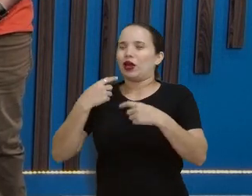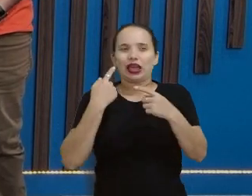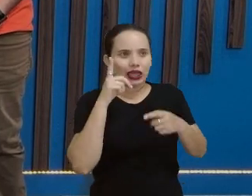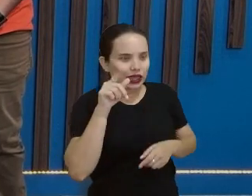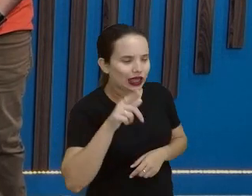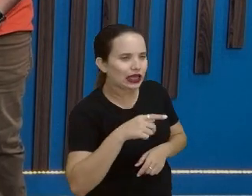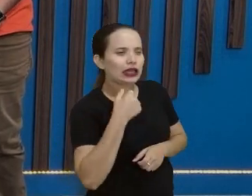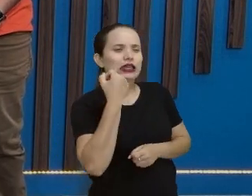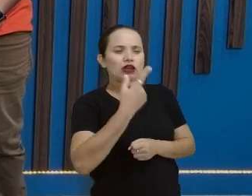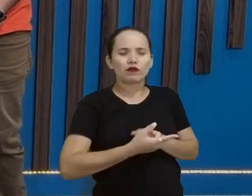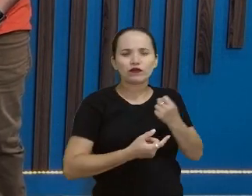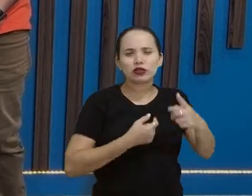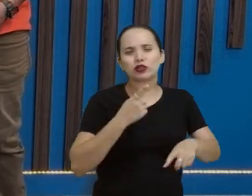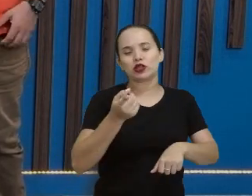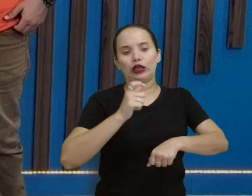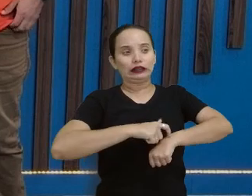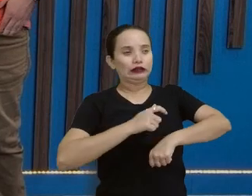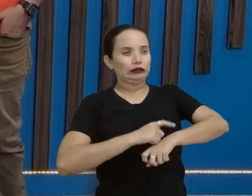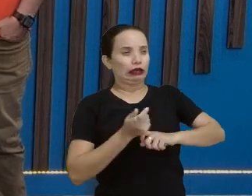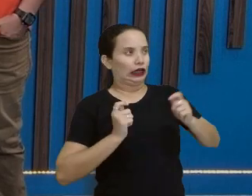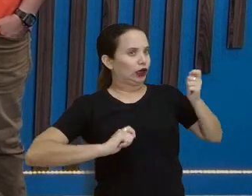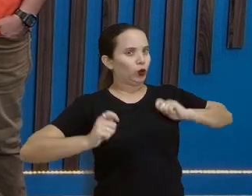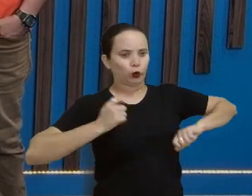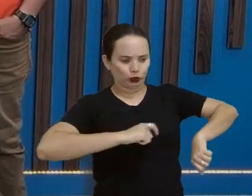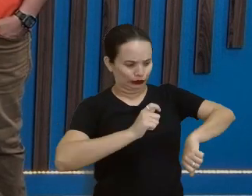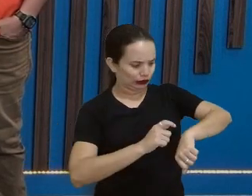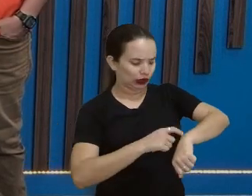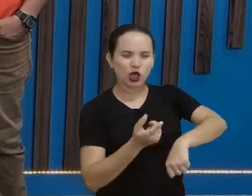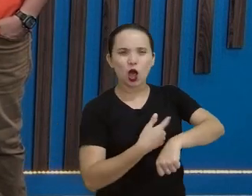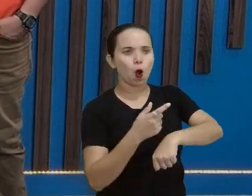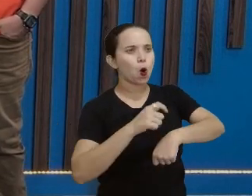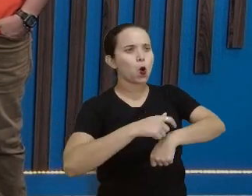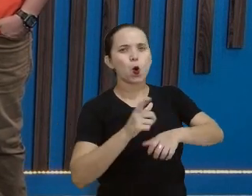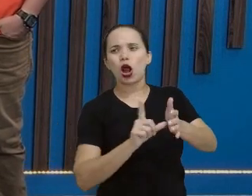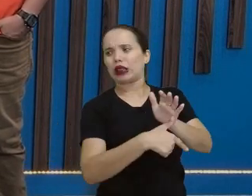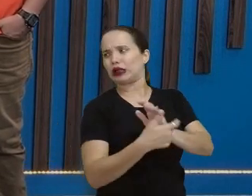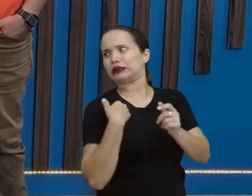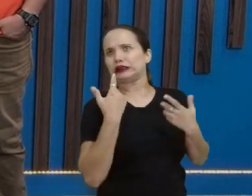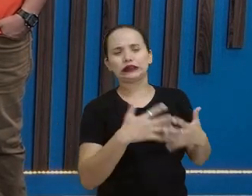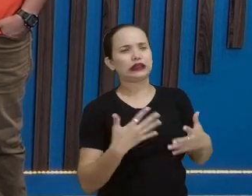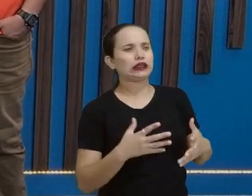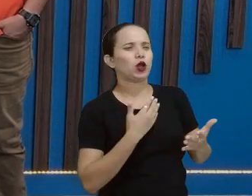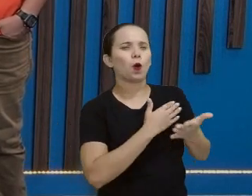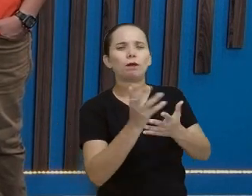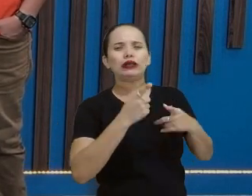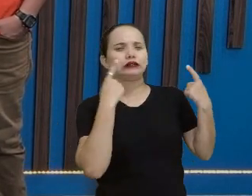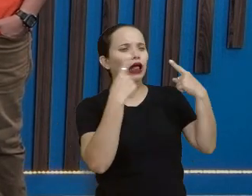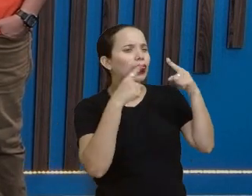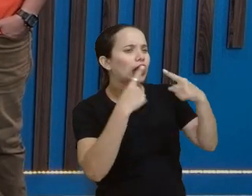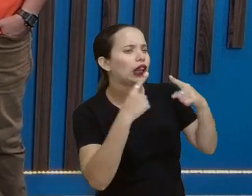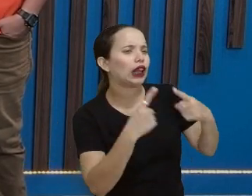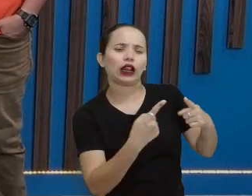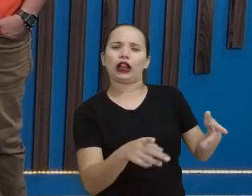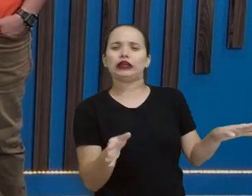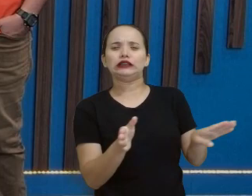de ir, não sei o que, tá o conflito. E aí? Você vai estar naquilo de estar xingando, aí começa a briga, aí chega já inflamado com raiva. E como eu